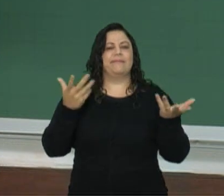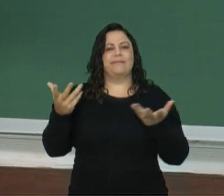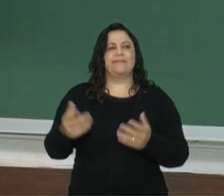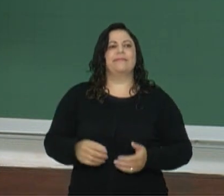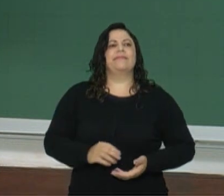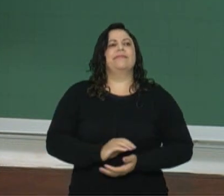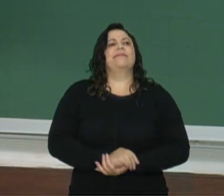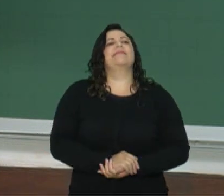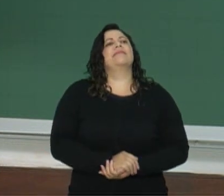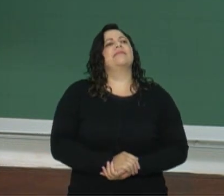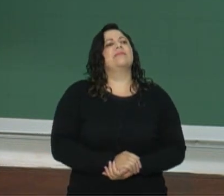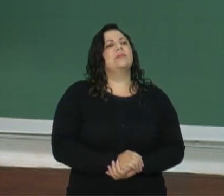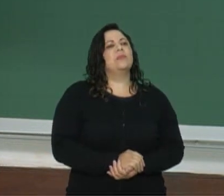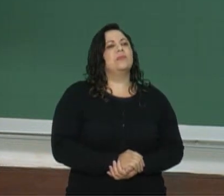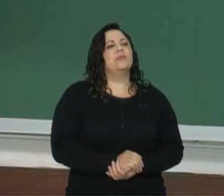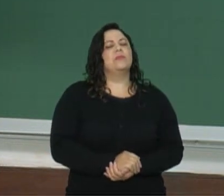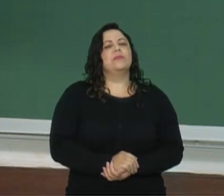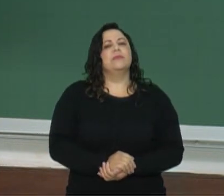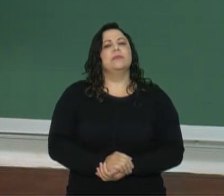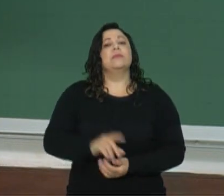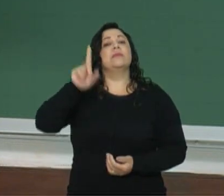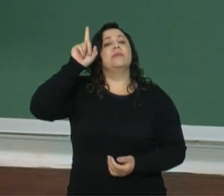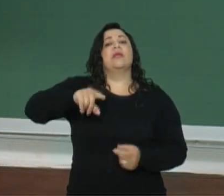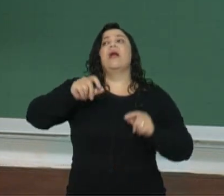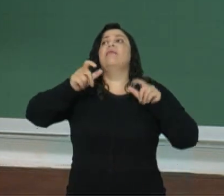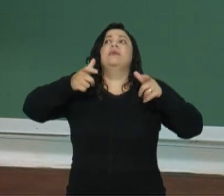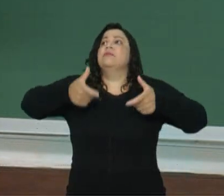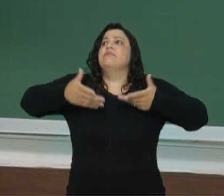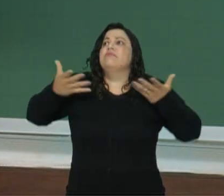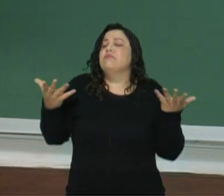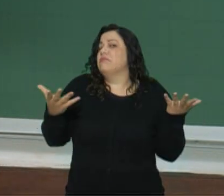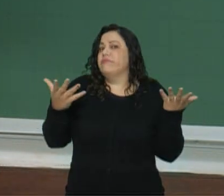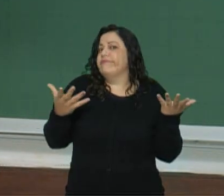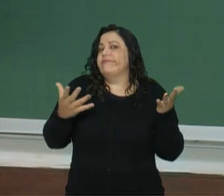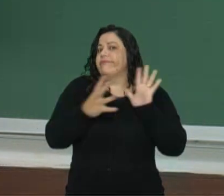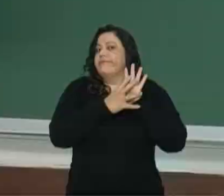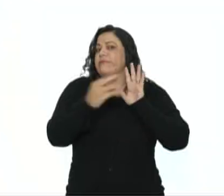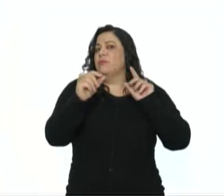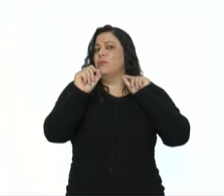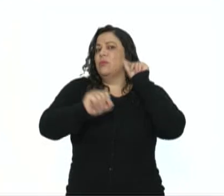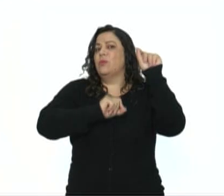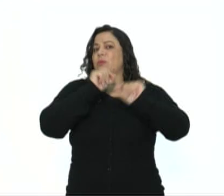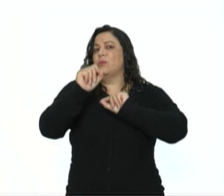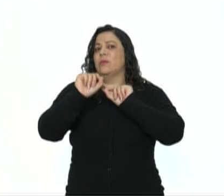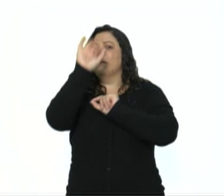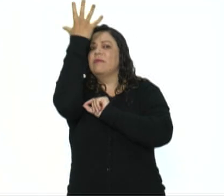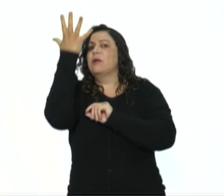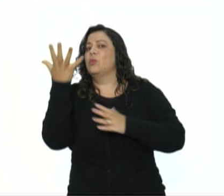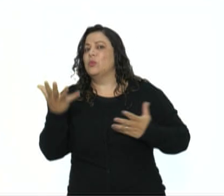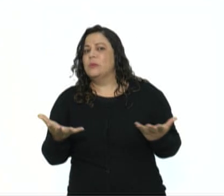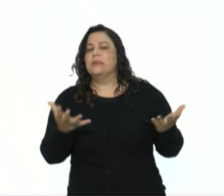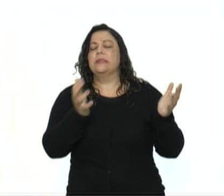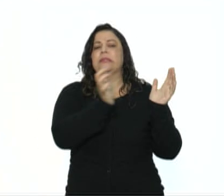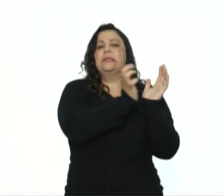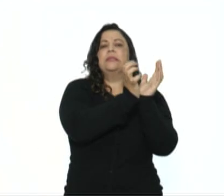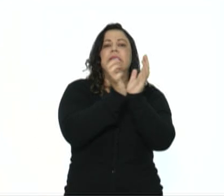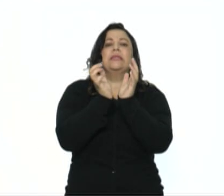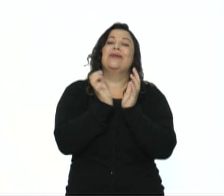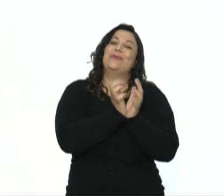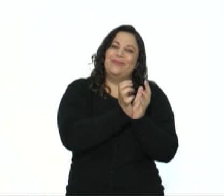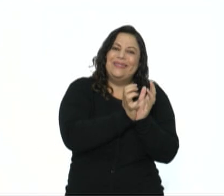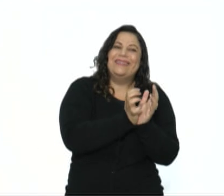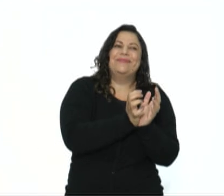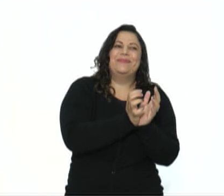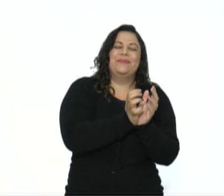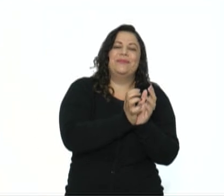mesmo. Nisso, aonde que isso vai ser refletido? Na comunidade. Por isso, aquela